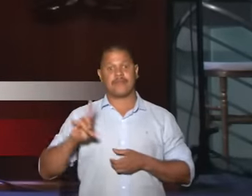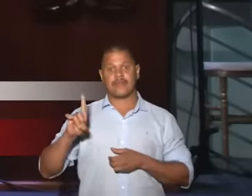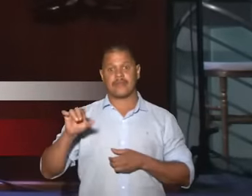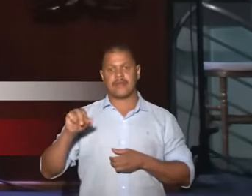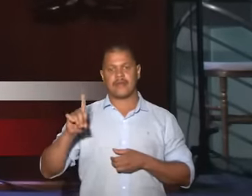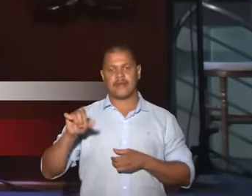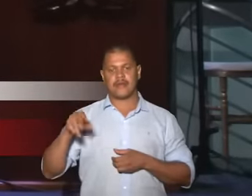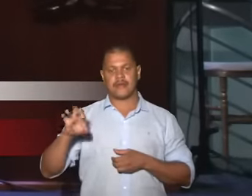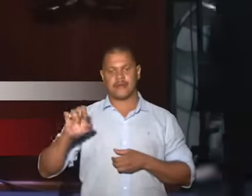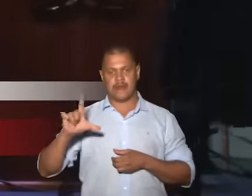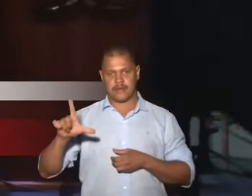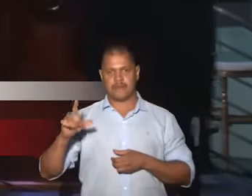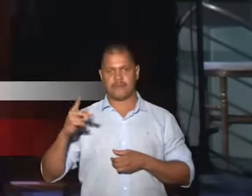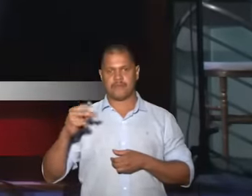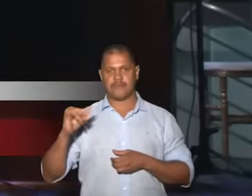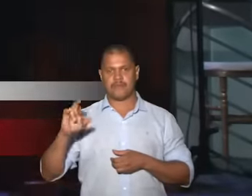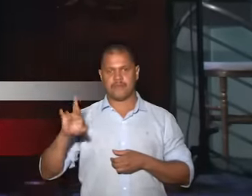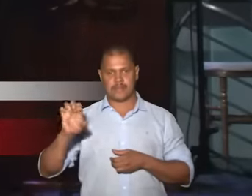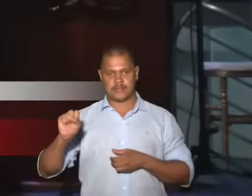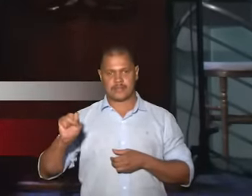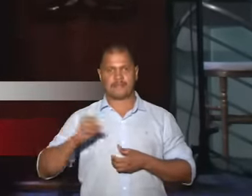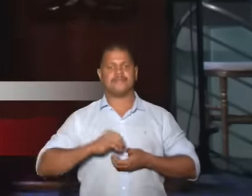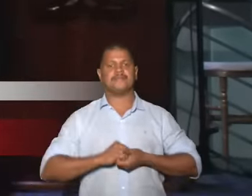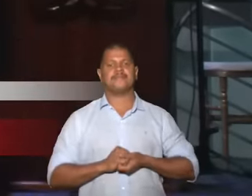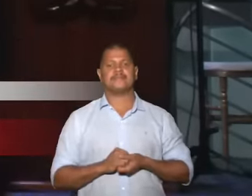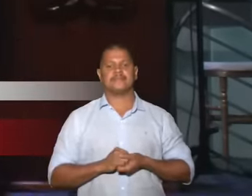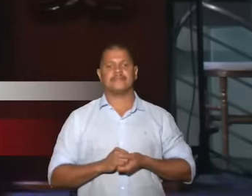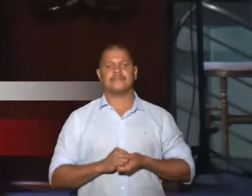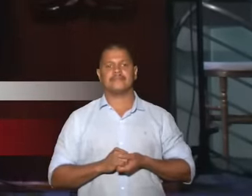Daniel Pires Junqueira.